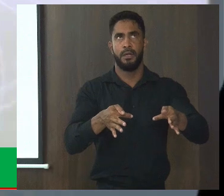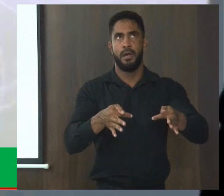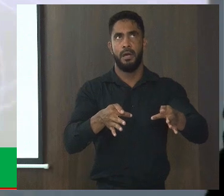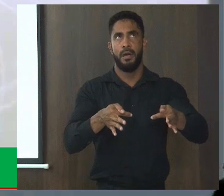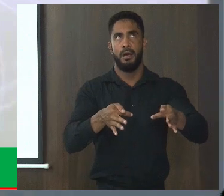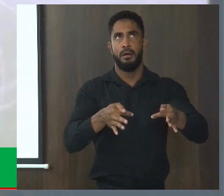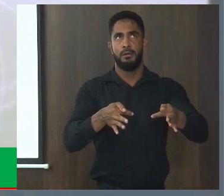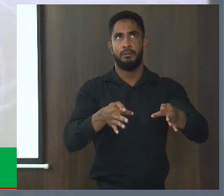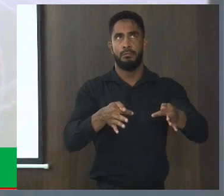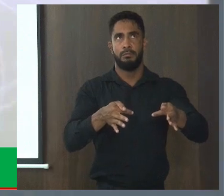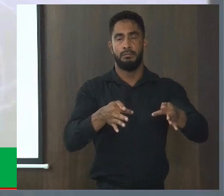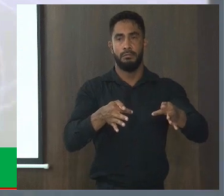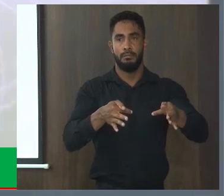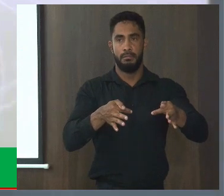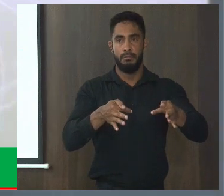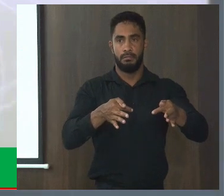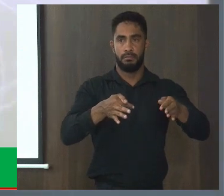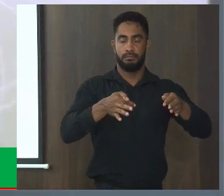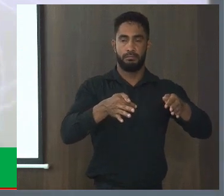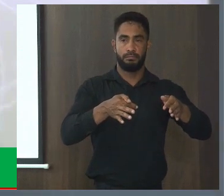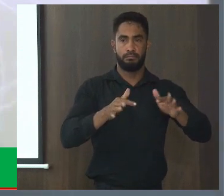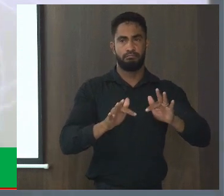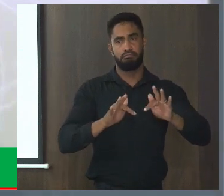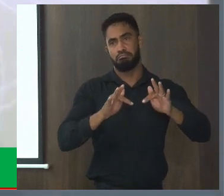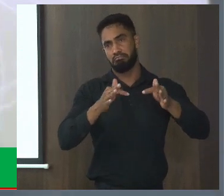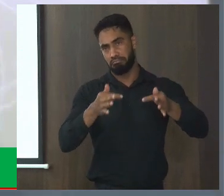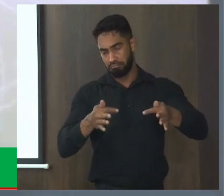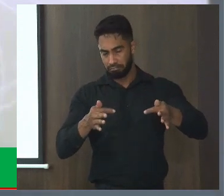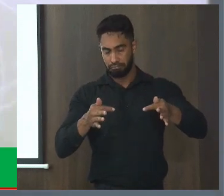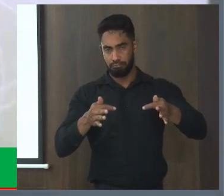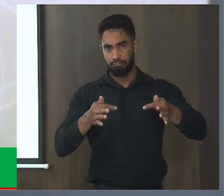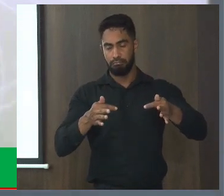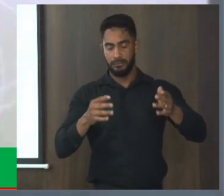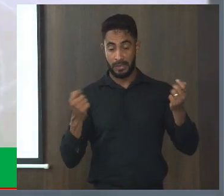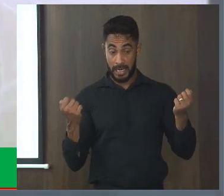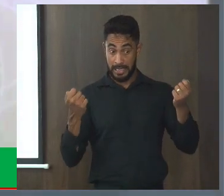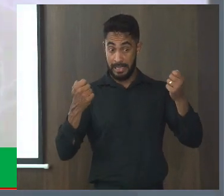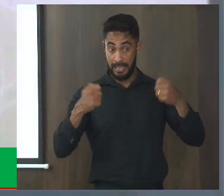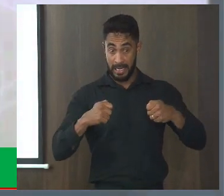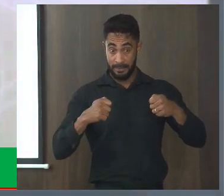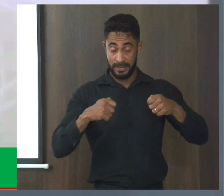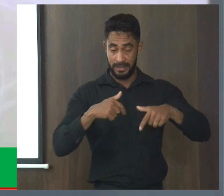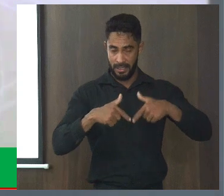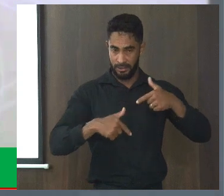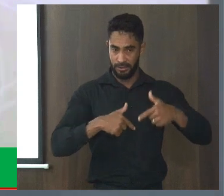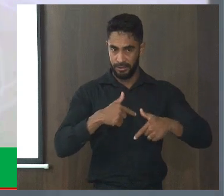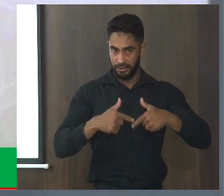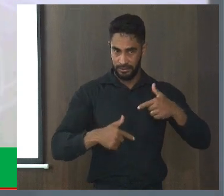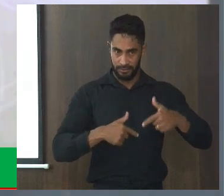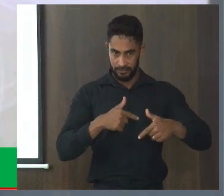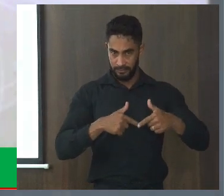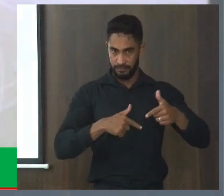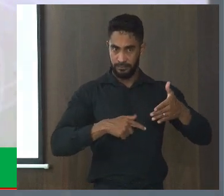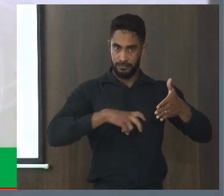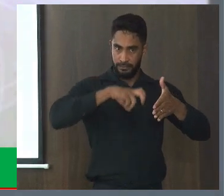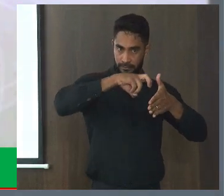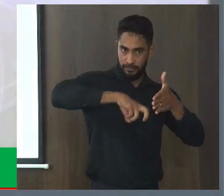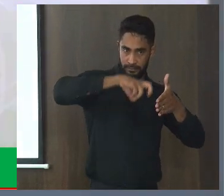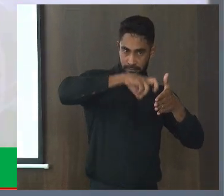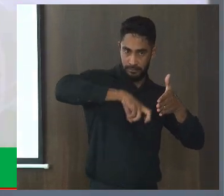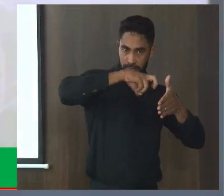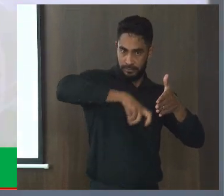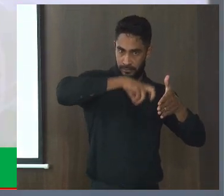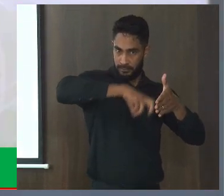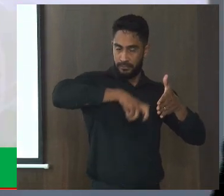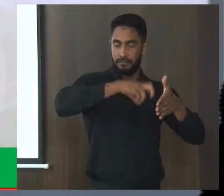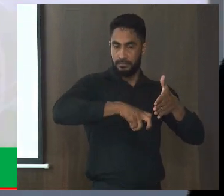de ser coberta, no final de toda a sua capacidade de trabalho da mineração, e ela